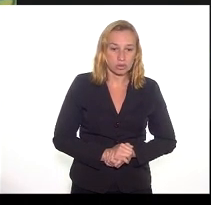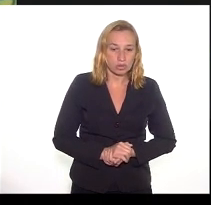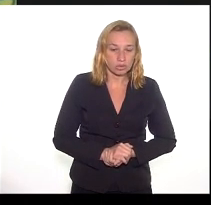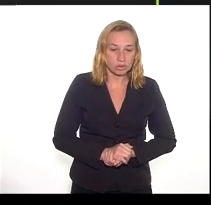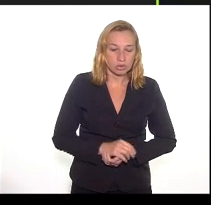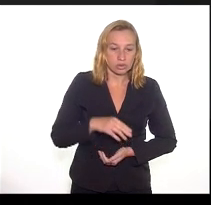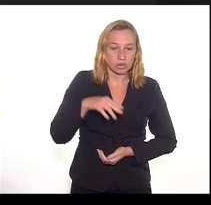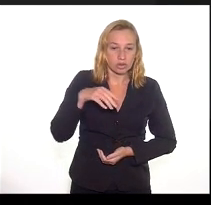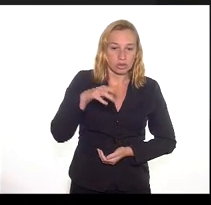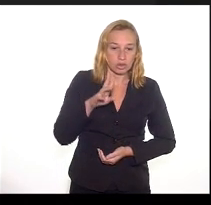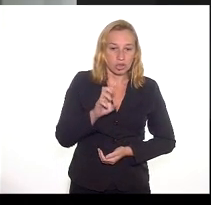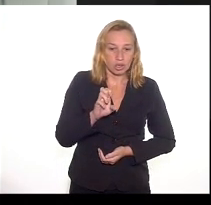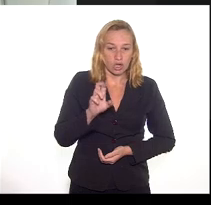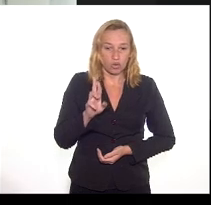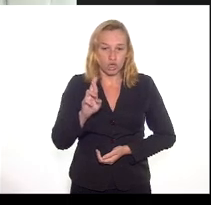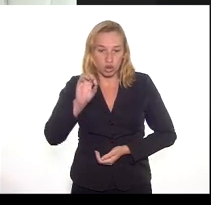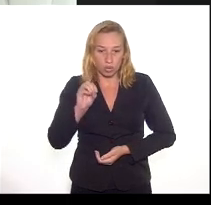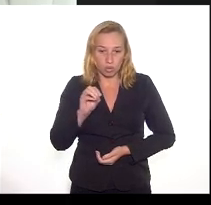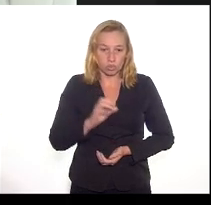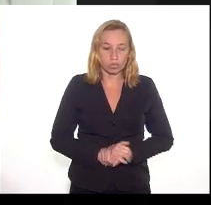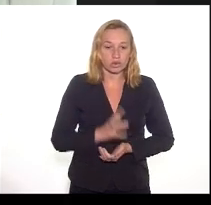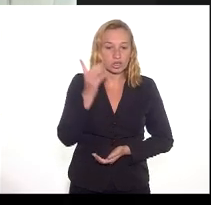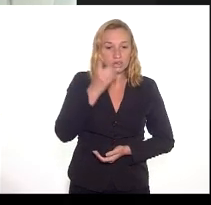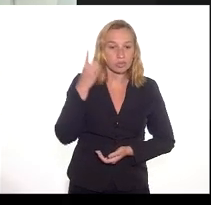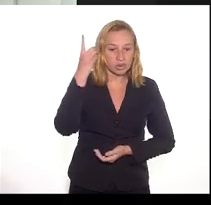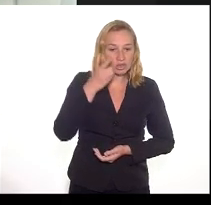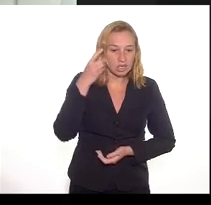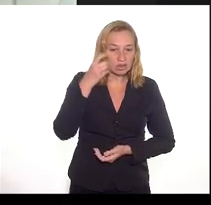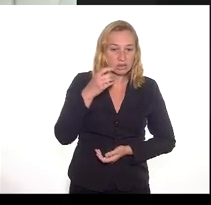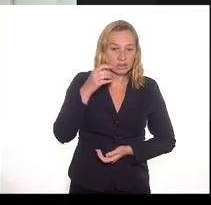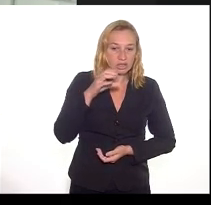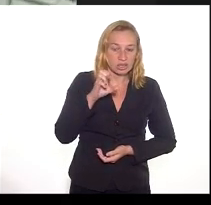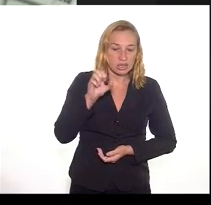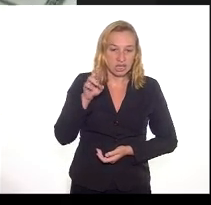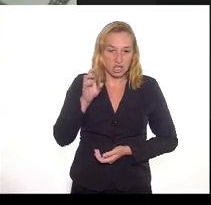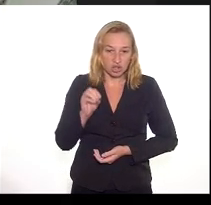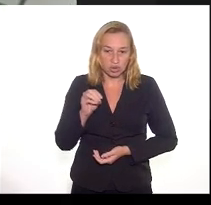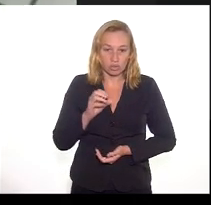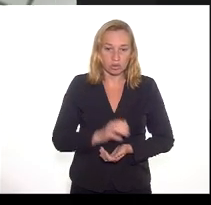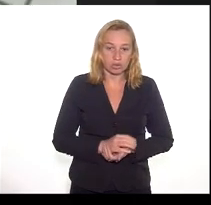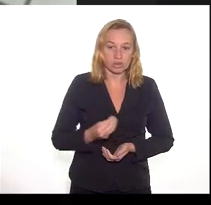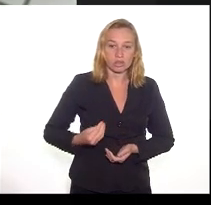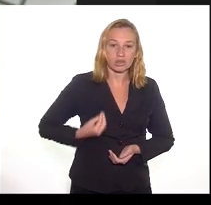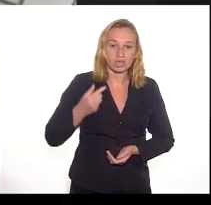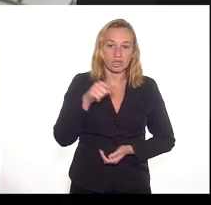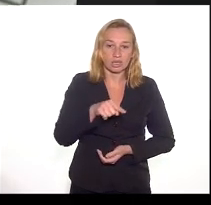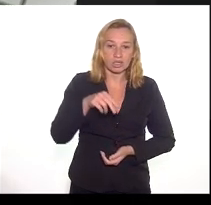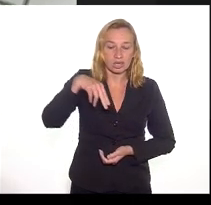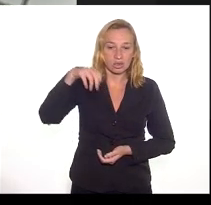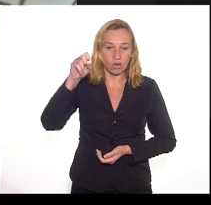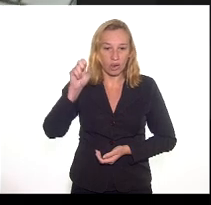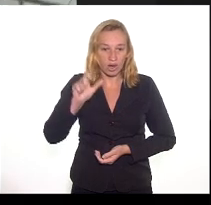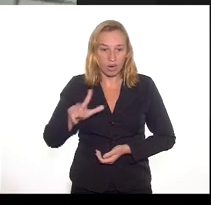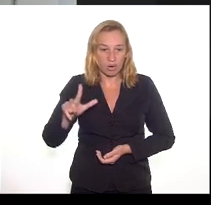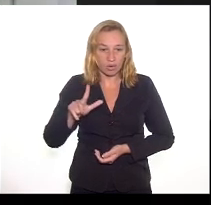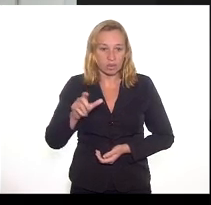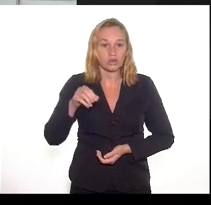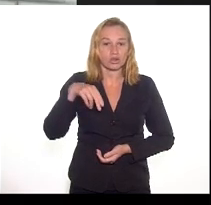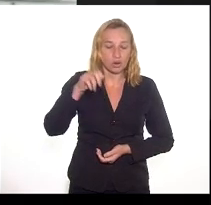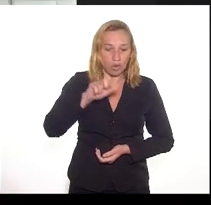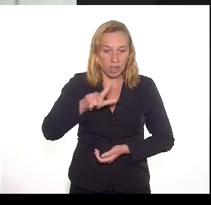Eurico Júnior. Deputado Eurico Júnior. Deputado Sérgio Fernandes. Noel de Carvalho está presente, presidente. Ah, desculpa. Deputado Noel